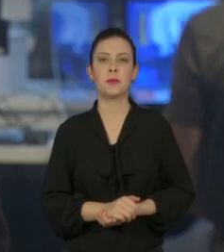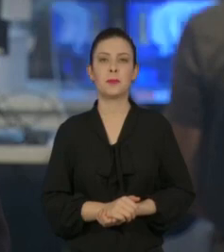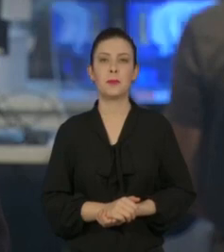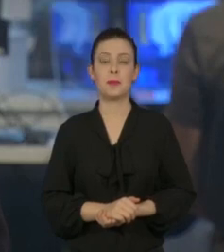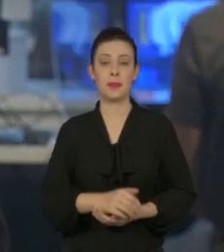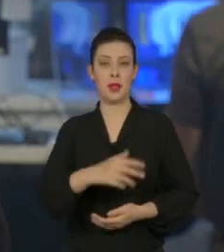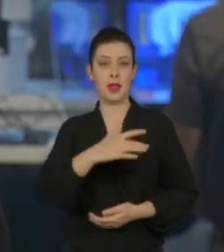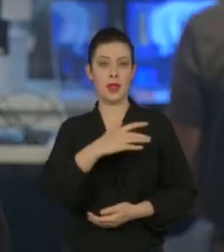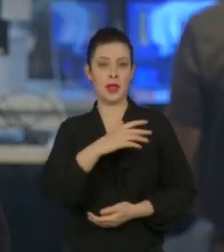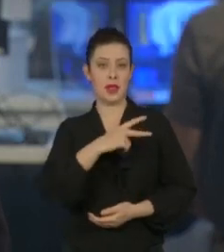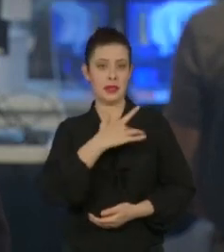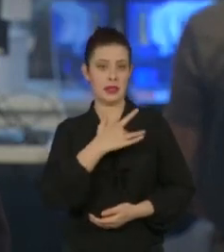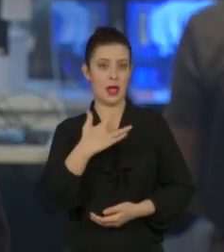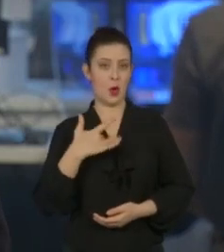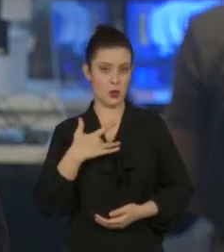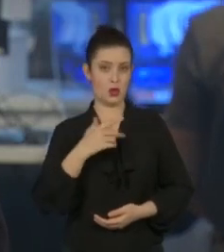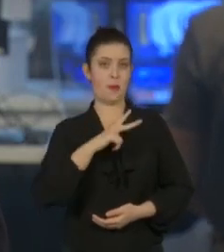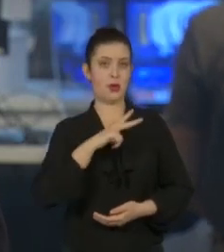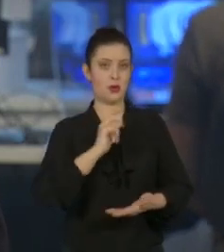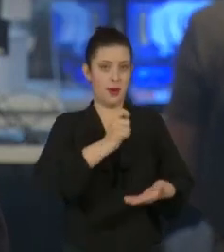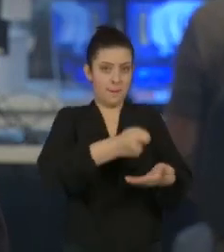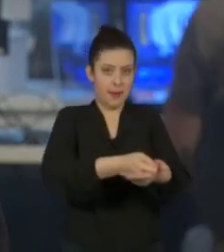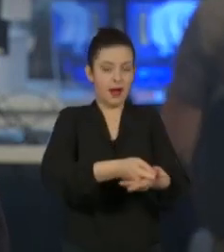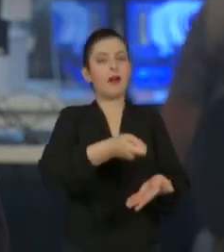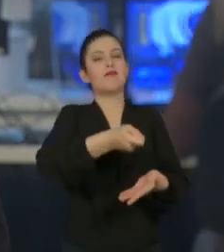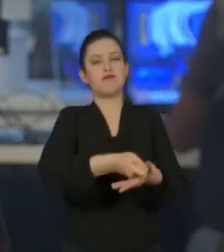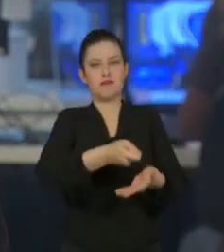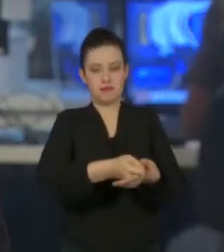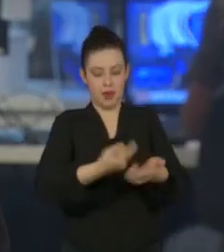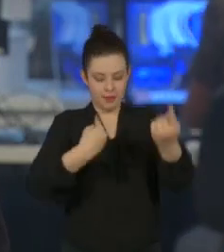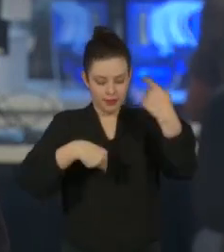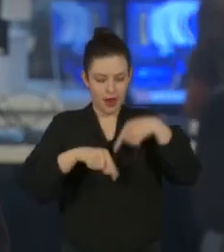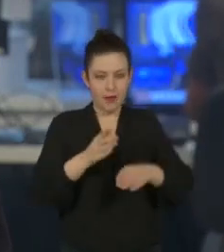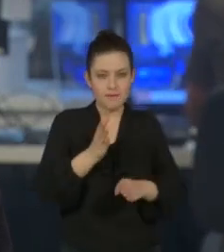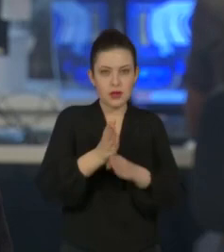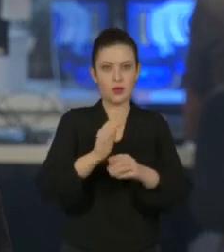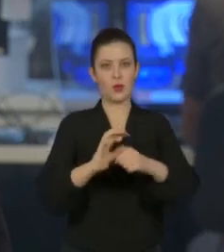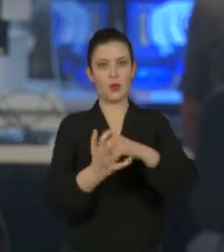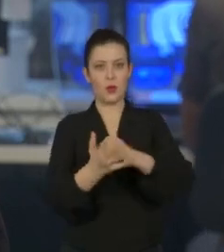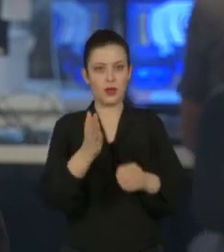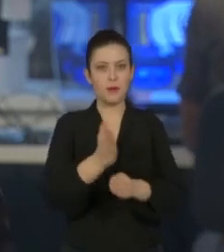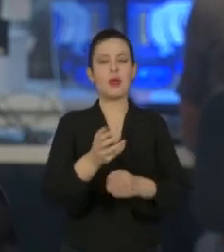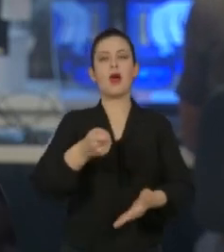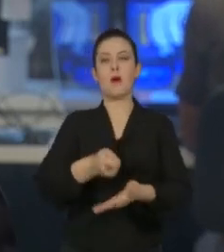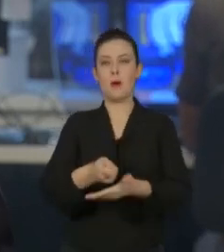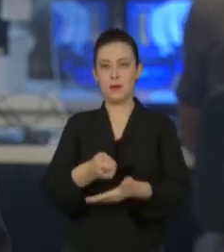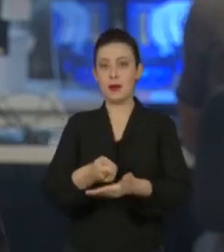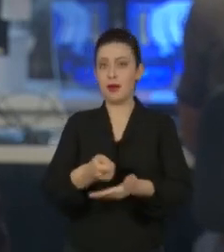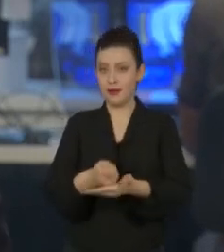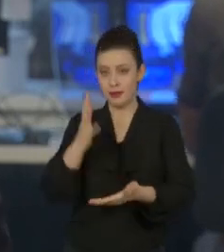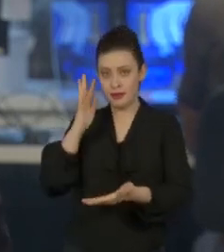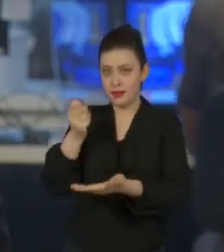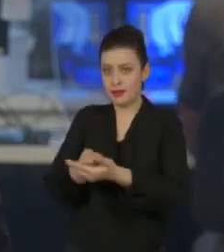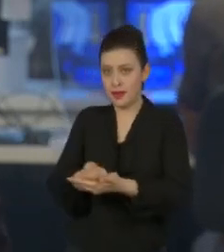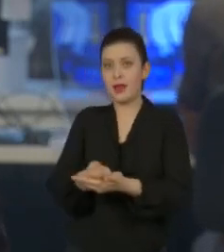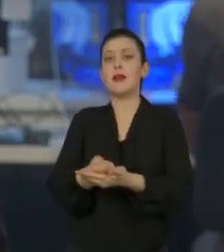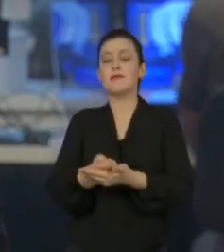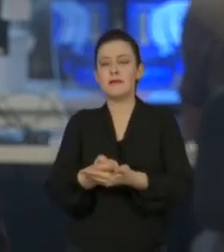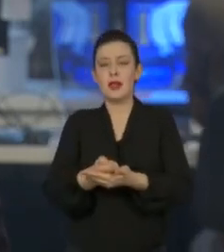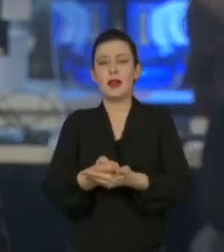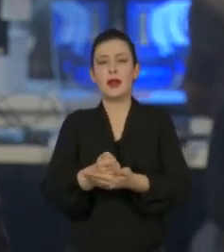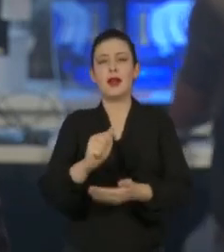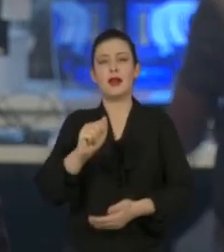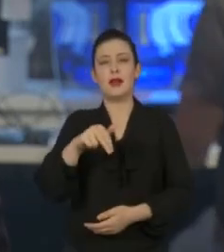Planos de saúde estão obrigados a cobrir exames para detectar o novo coronavírus. A decisão é da Agência Nacional de